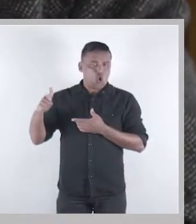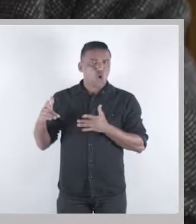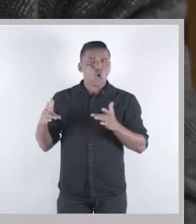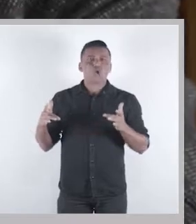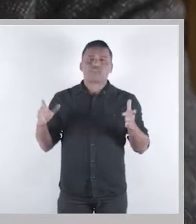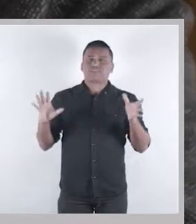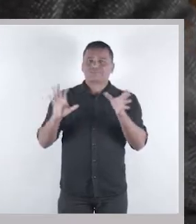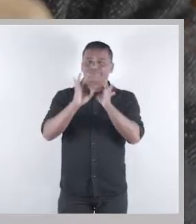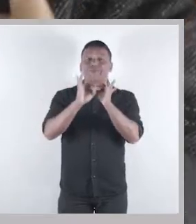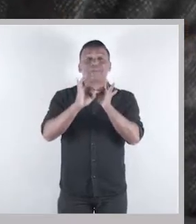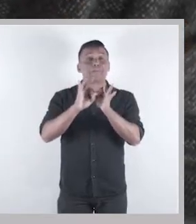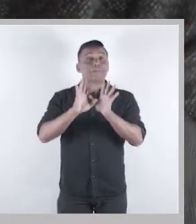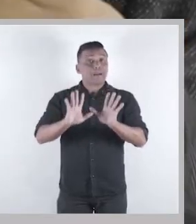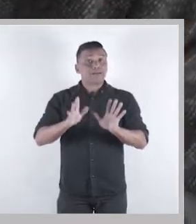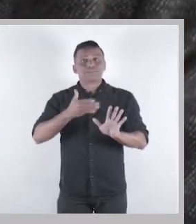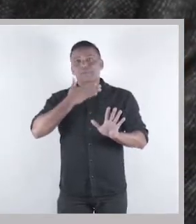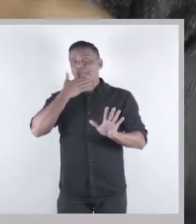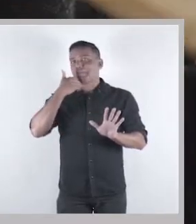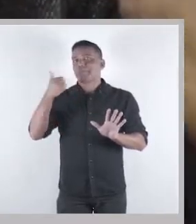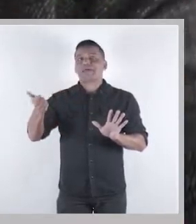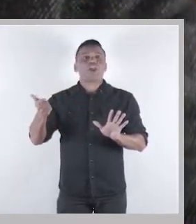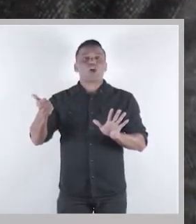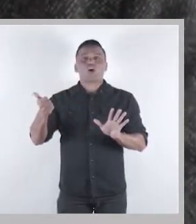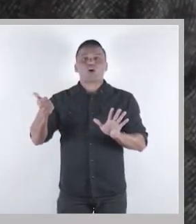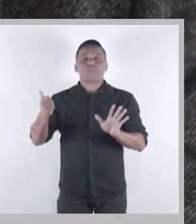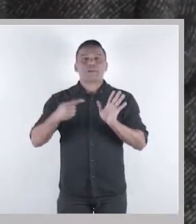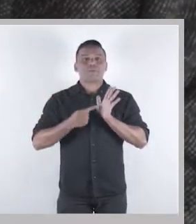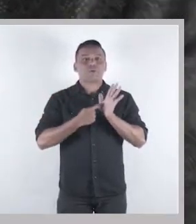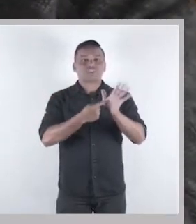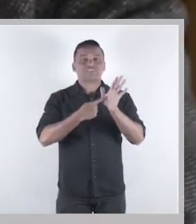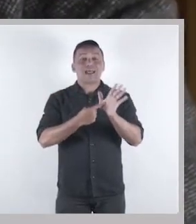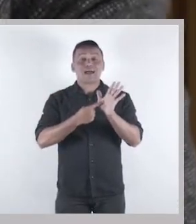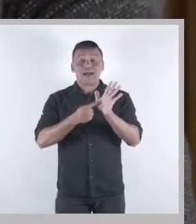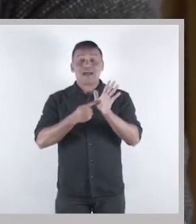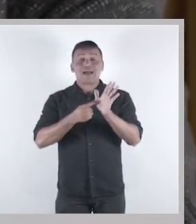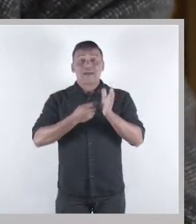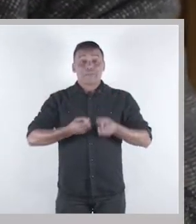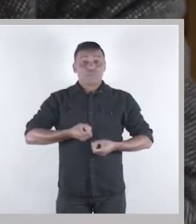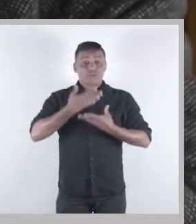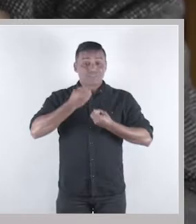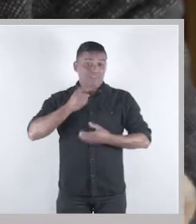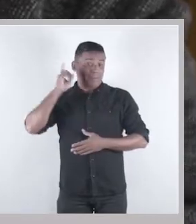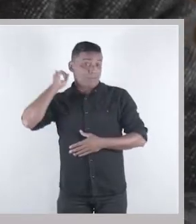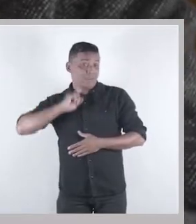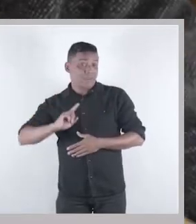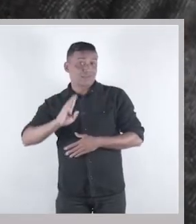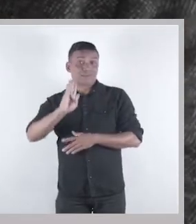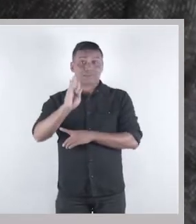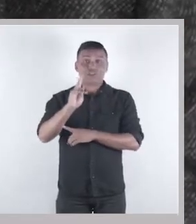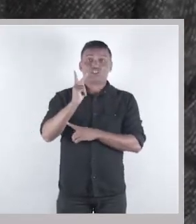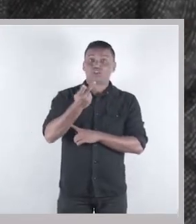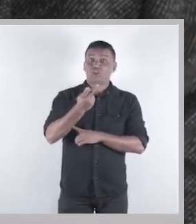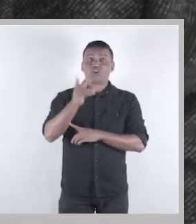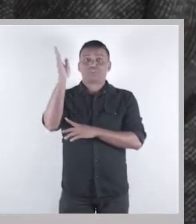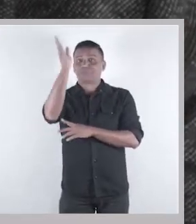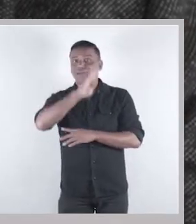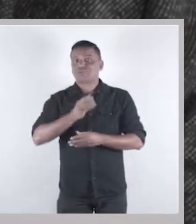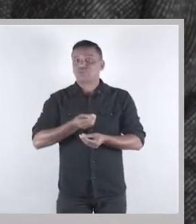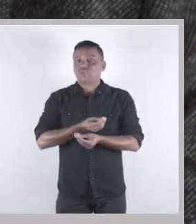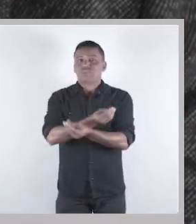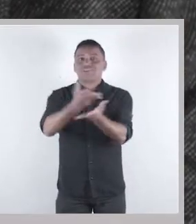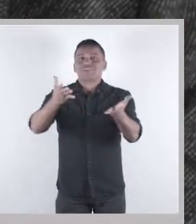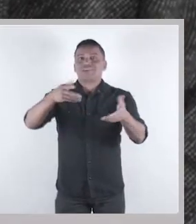poesia né de Belo Horizonte de Minas e do Brasil é para outros países no caso né um diálogo com a língua espanhola assim